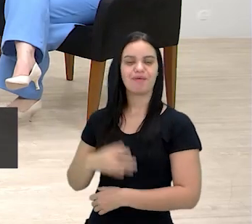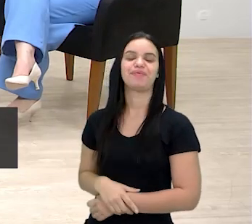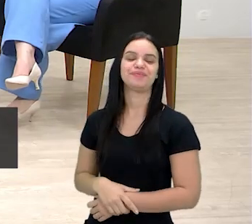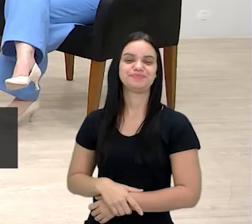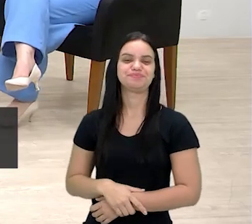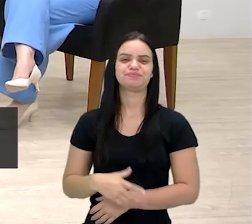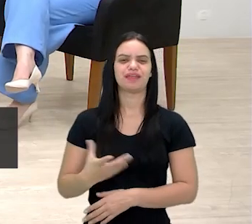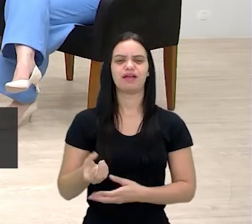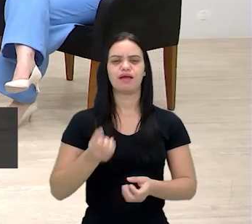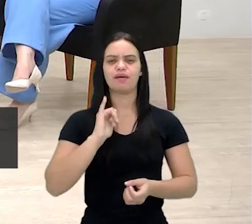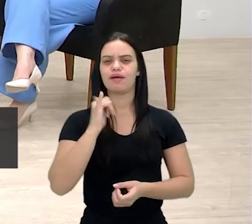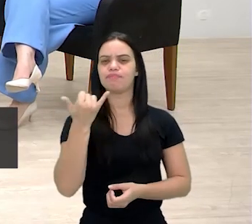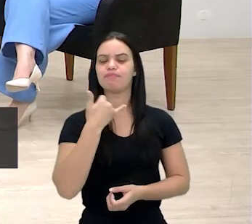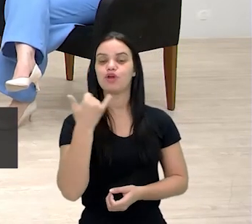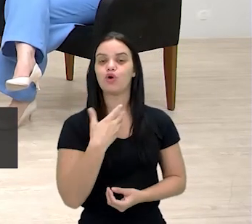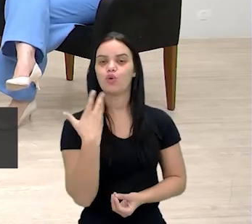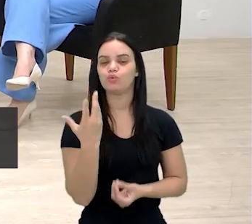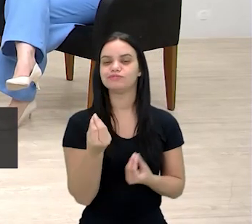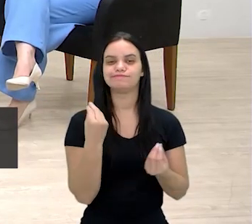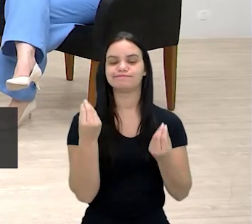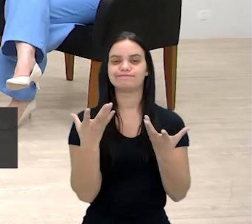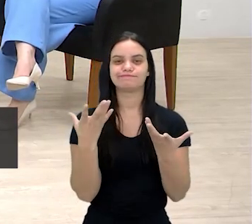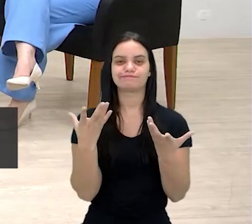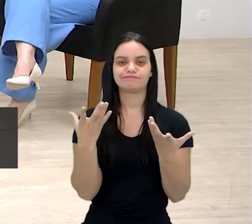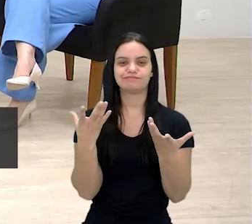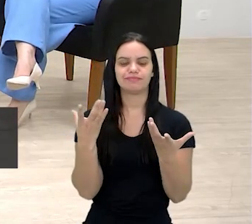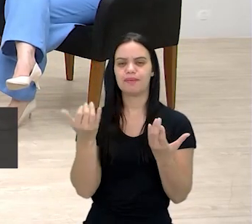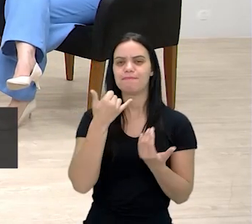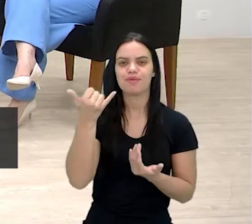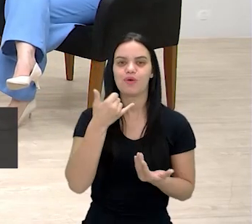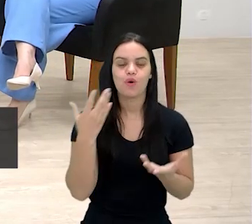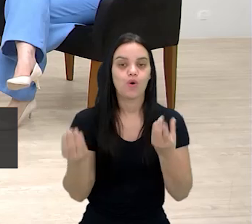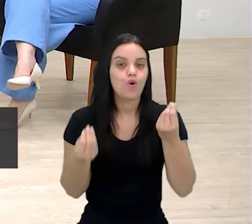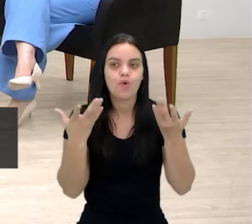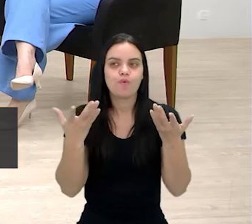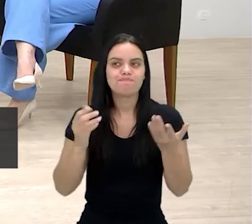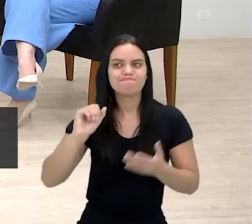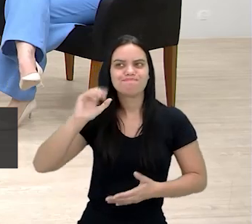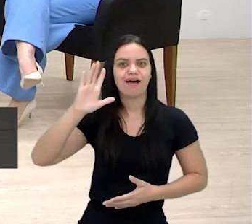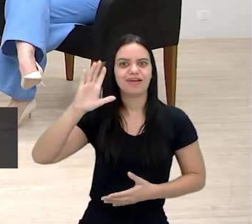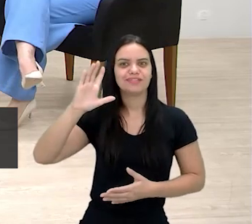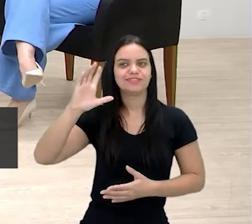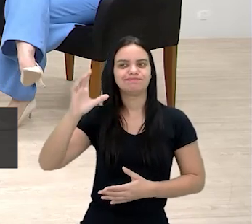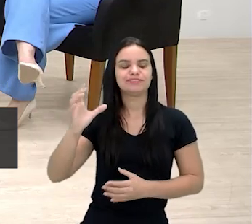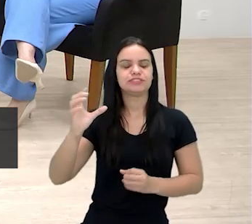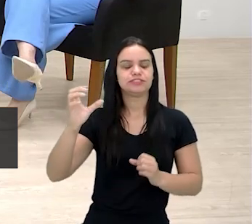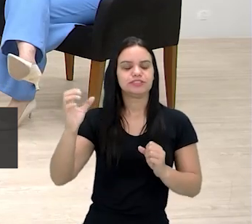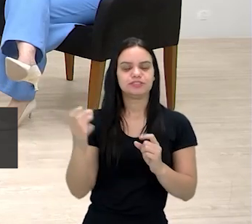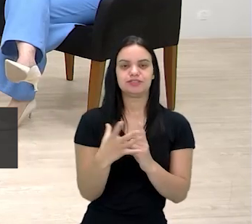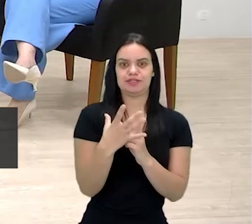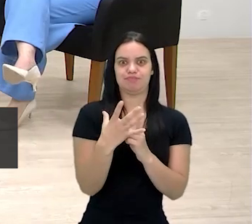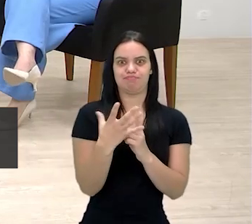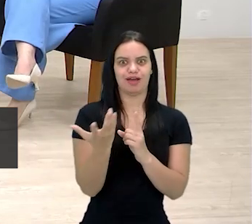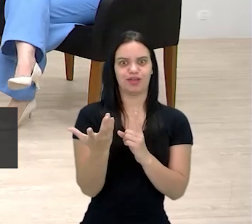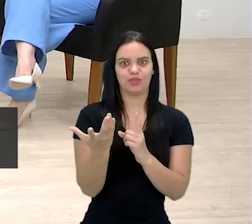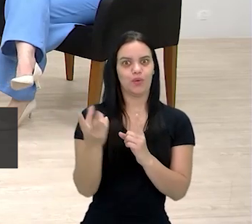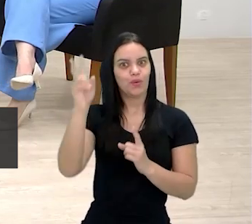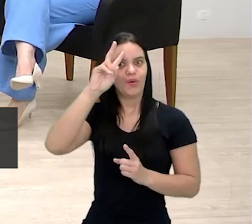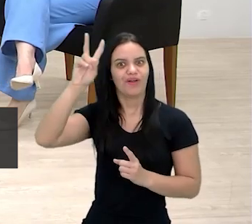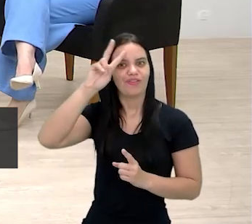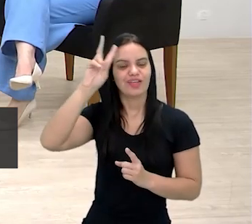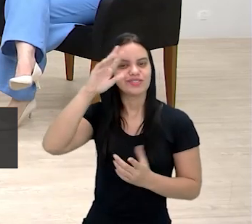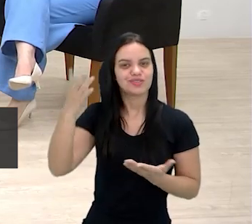descrevessem, falassem um pouquinho de vocês e, em seguida, já me conte o que mais te impactou na obra, Carlos, o que mais te impactou na